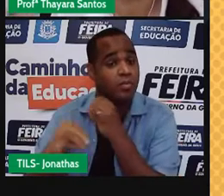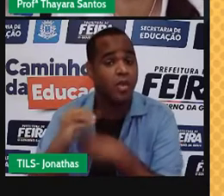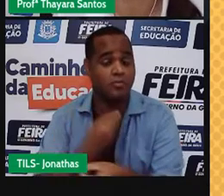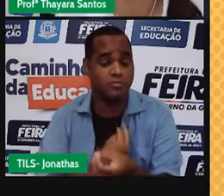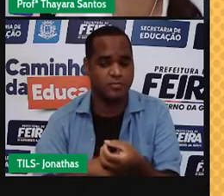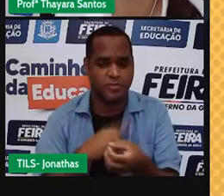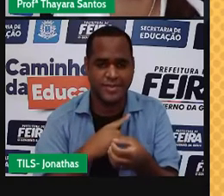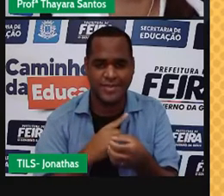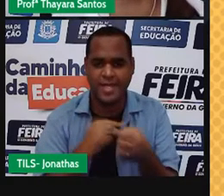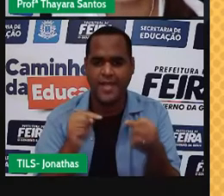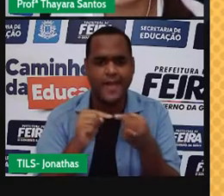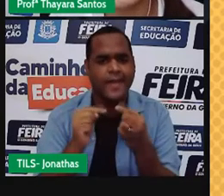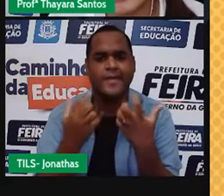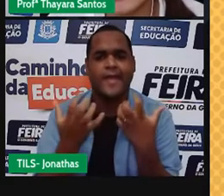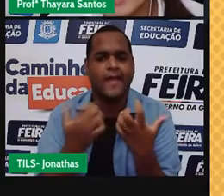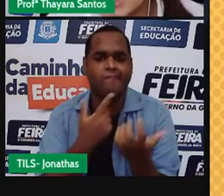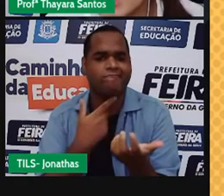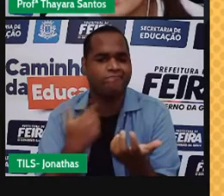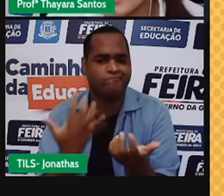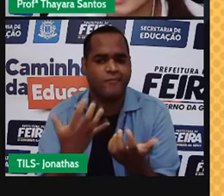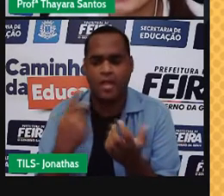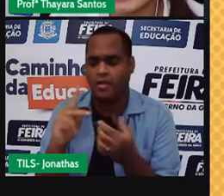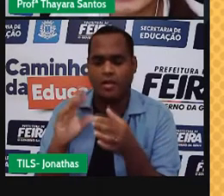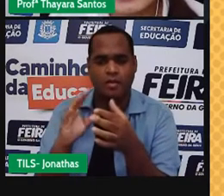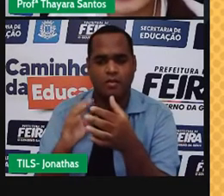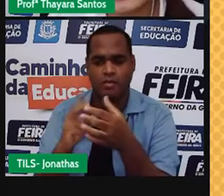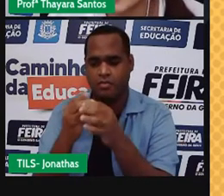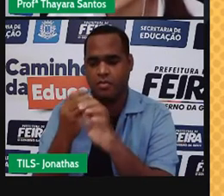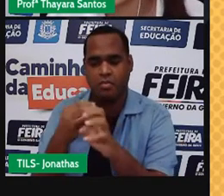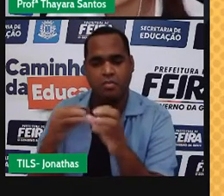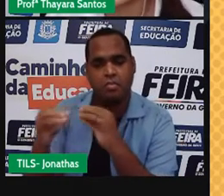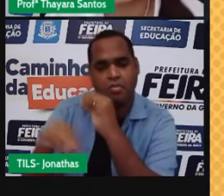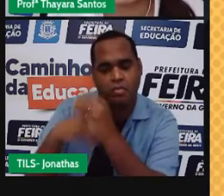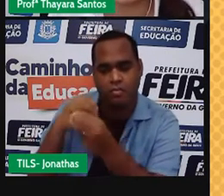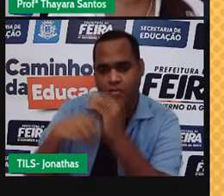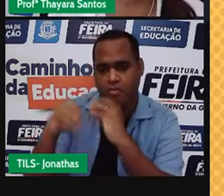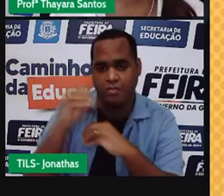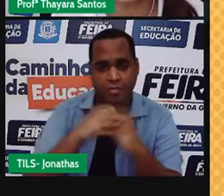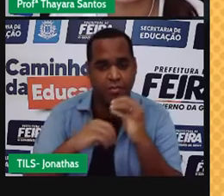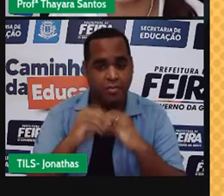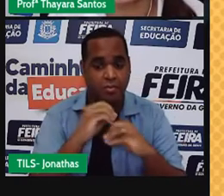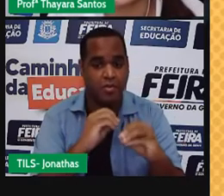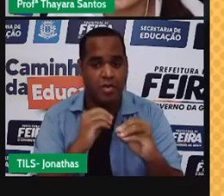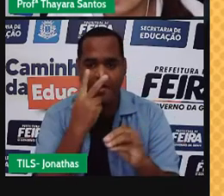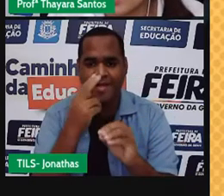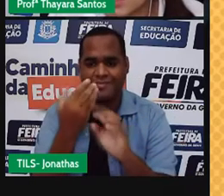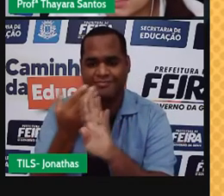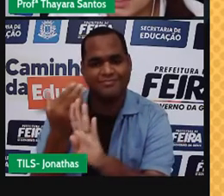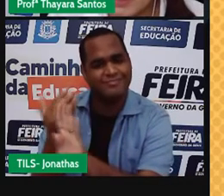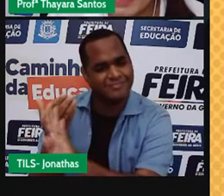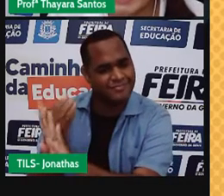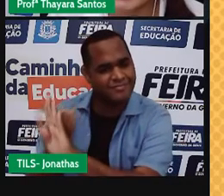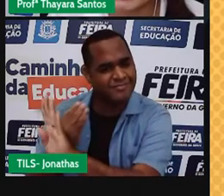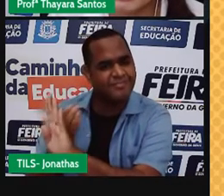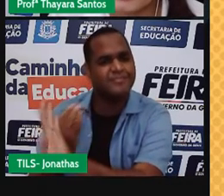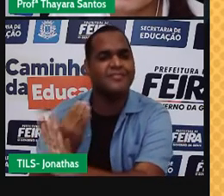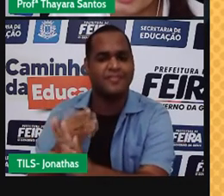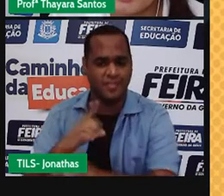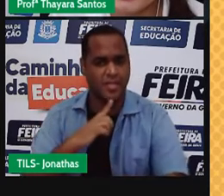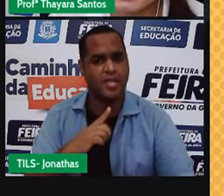forte então elas estão tempo todo se movimentando no estado gasoso e eles estão bem distantes umas das outras